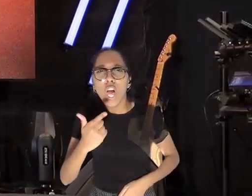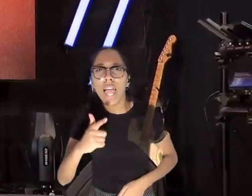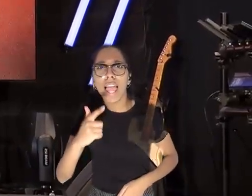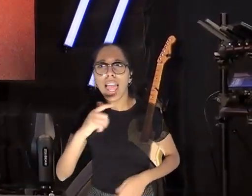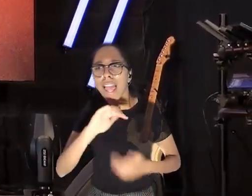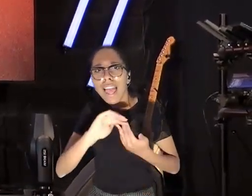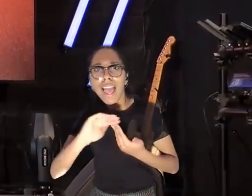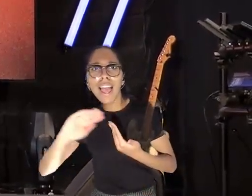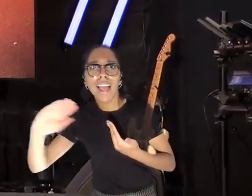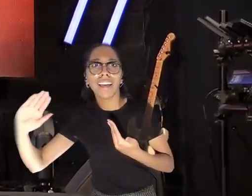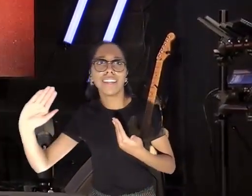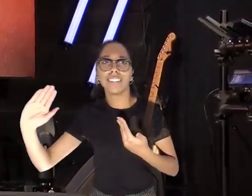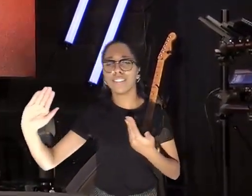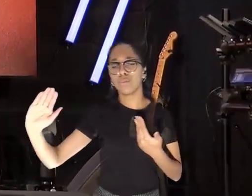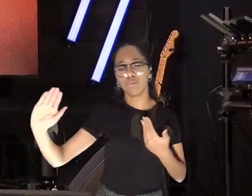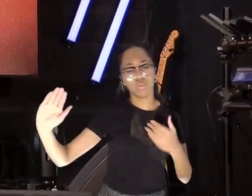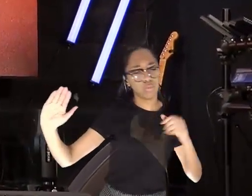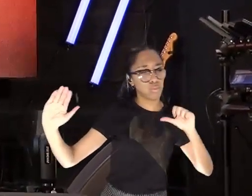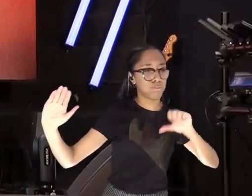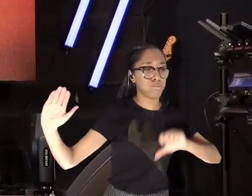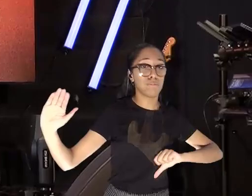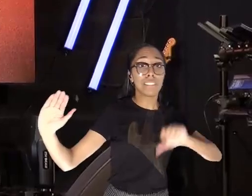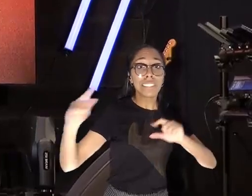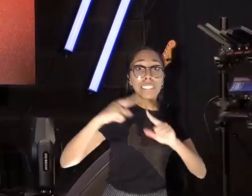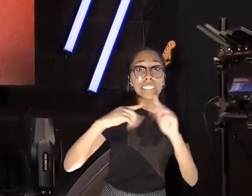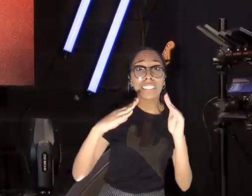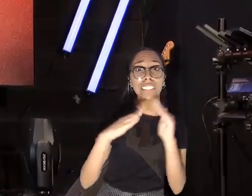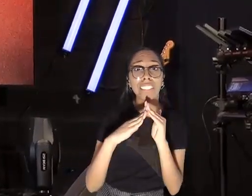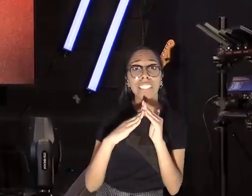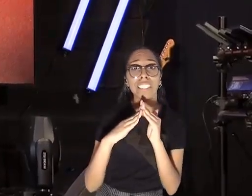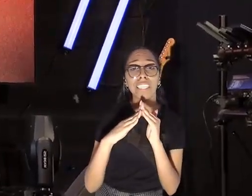existiria. A igreja não existiria.